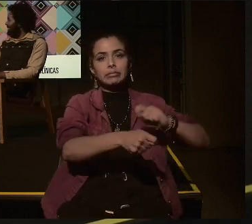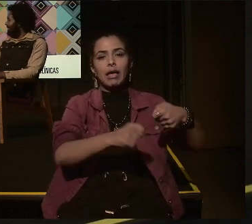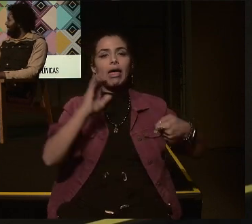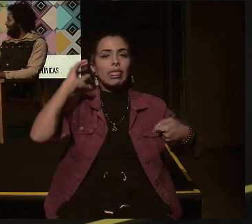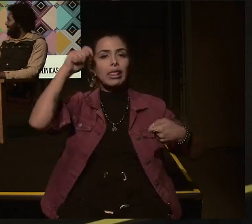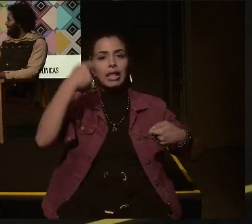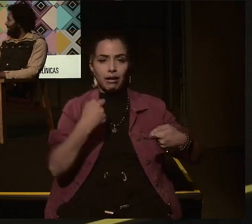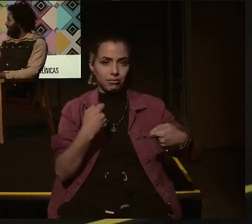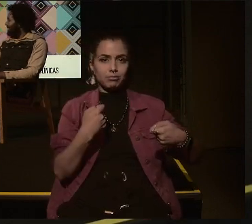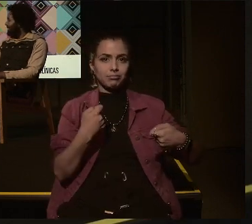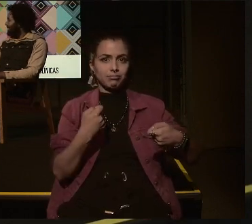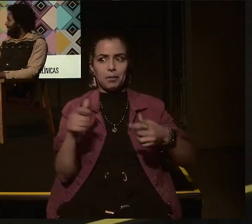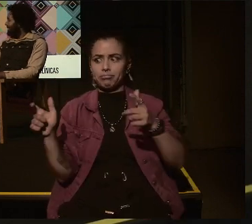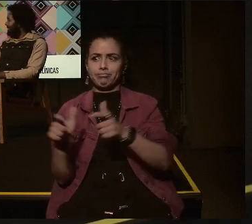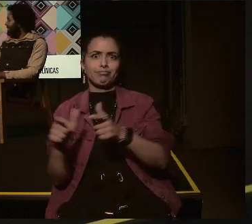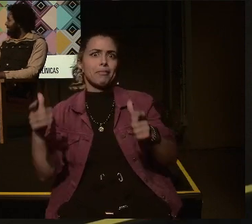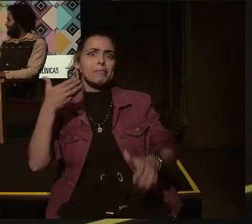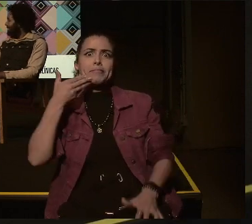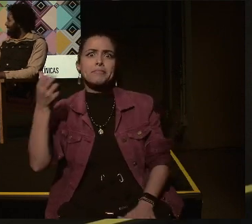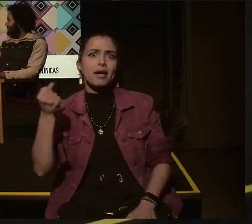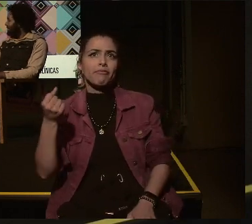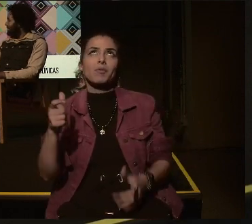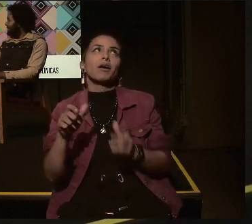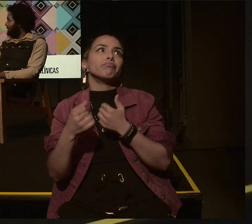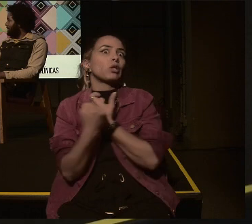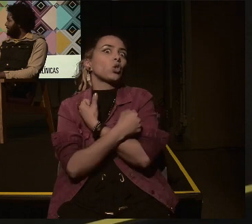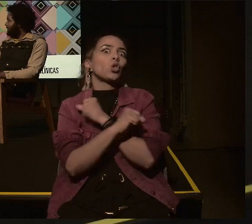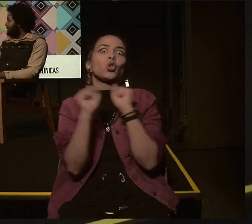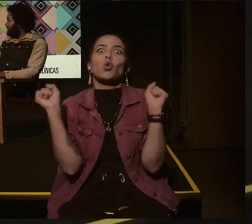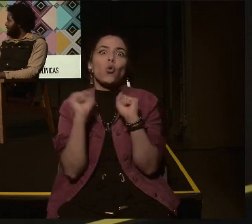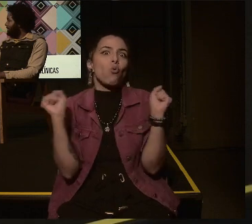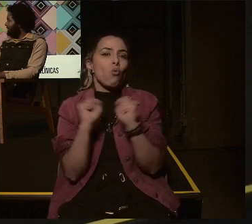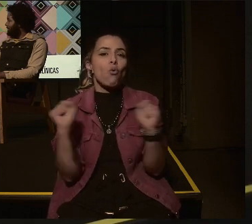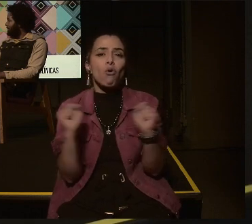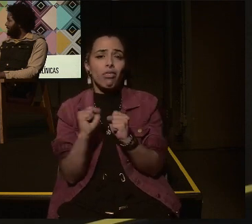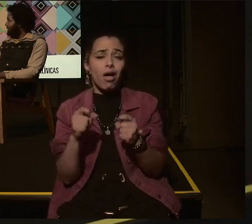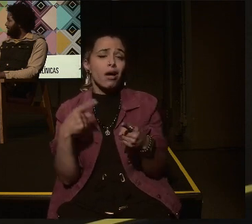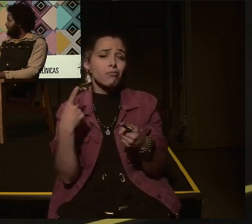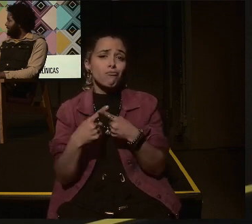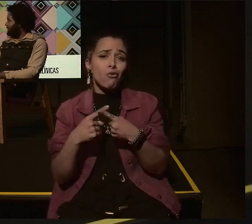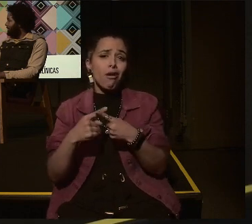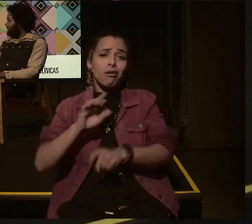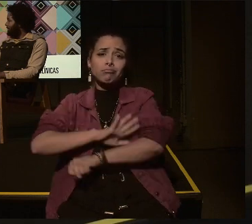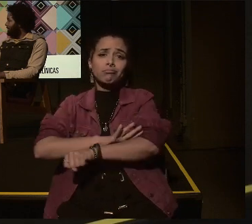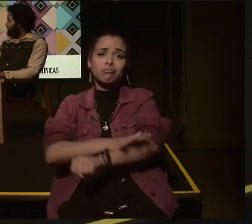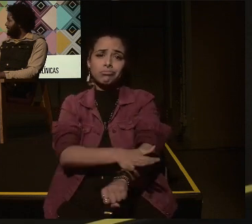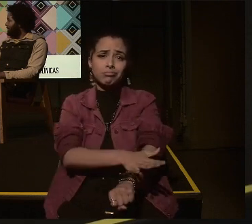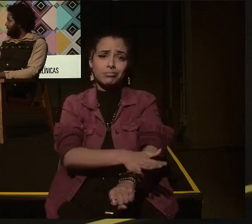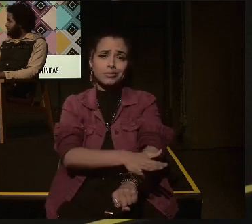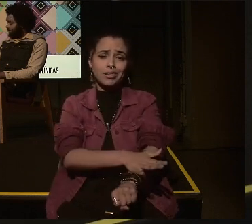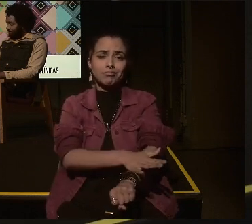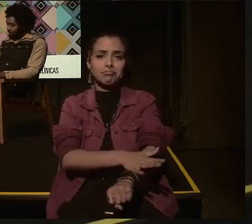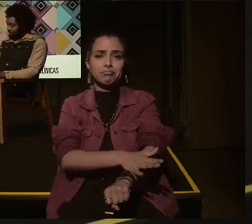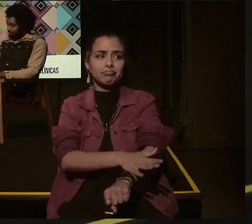na CID-10, vai ter transtorno mental específico da população negra provindo do racismo antinegro.